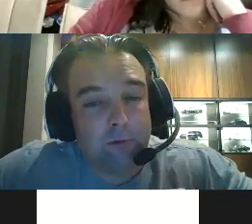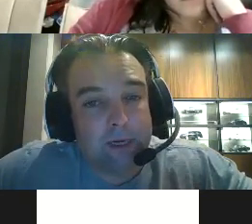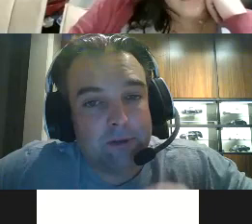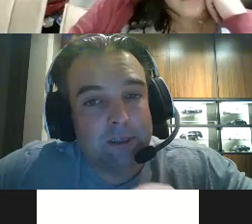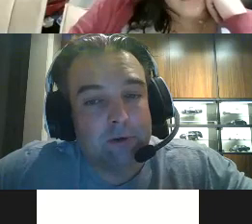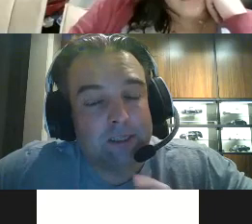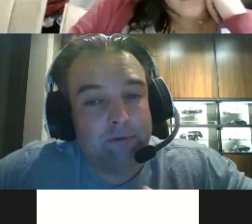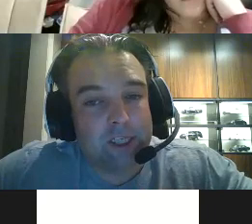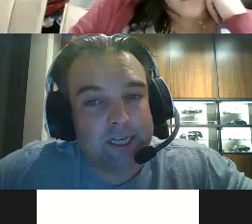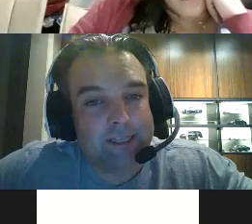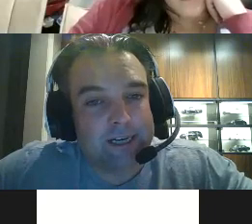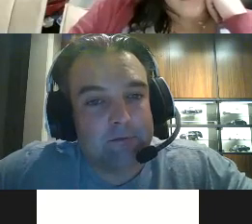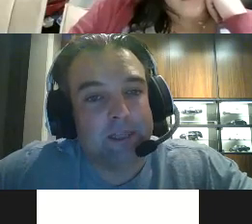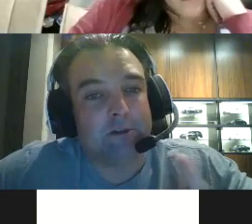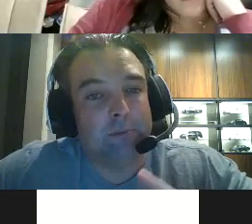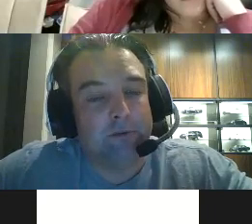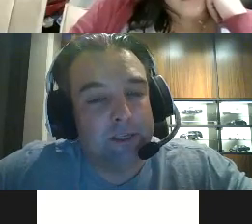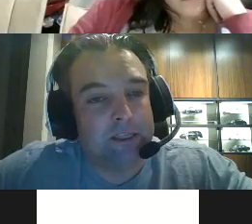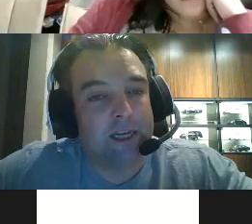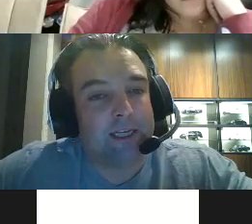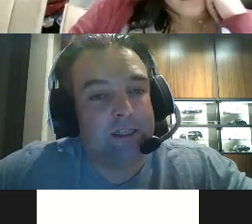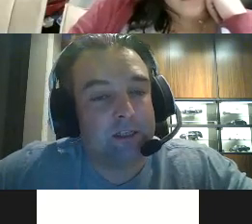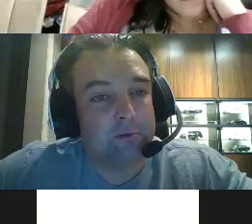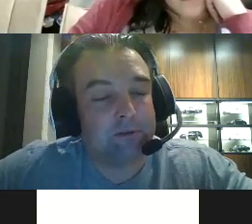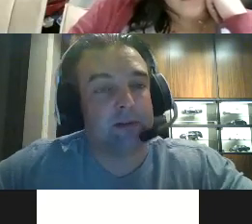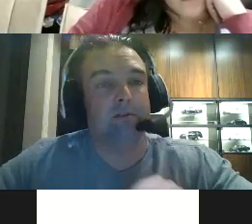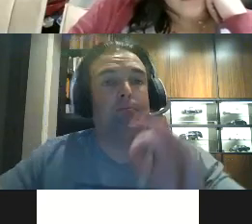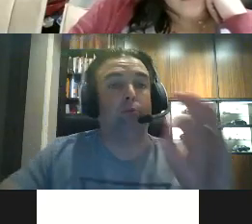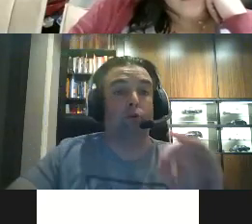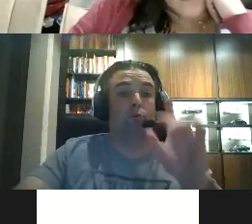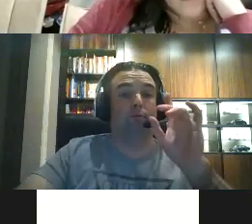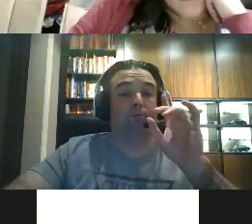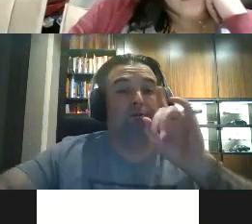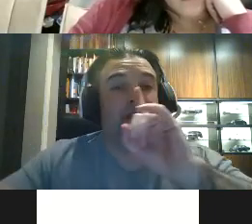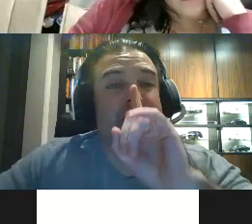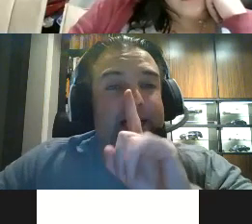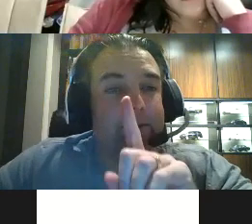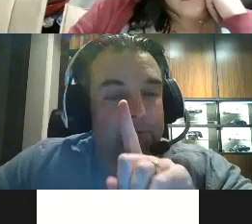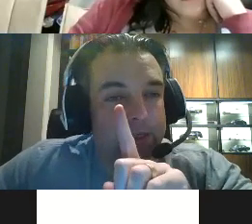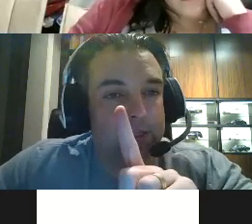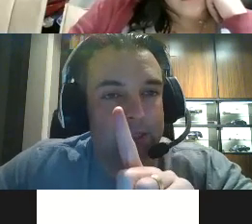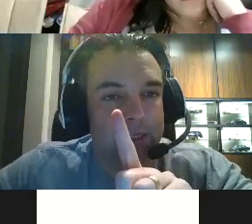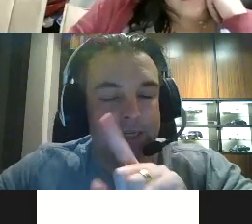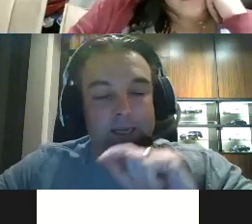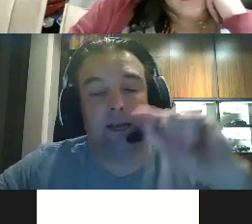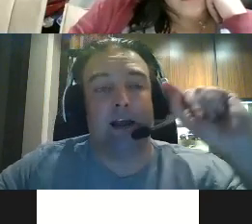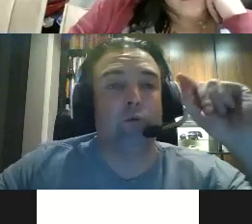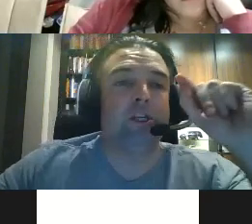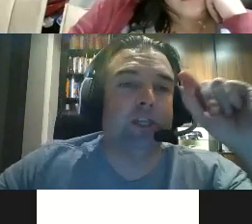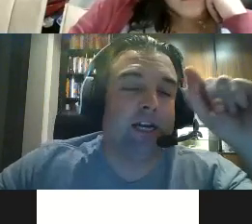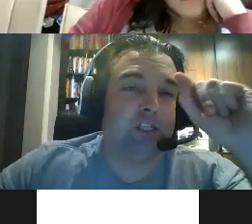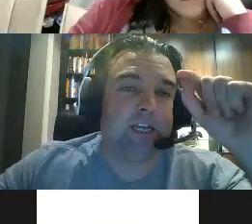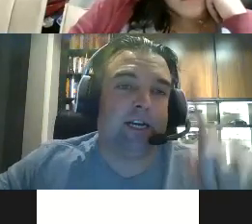fenômeno global de circulação fechada da água entre a superfície terrestre e a atmosfera. Ponto fechado, gente.